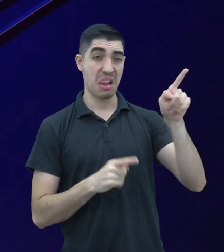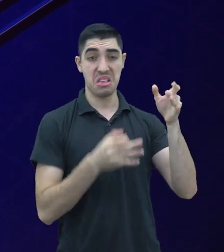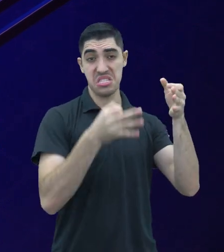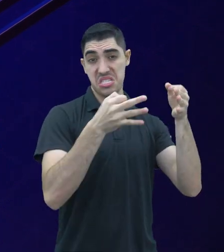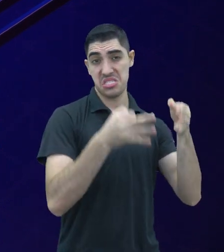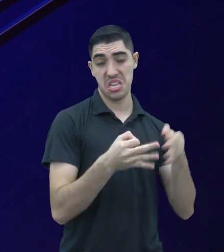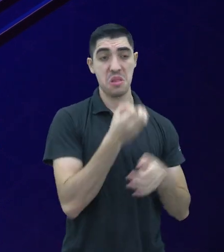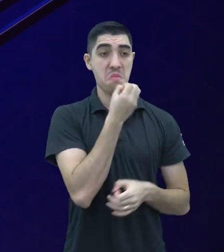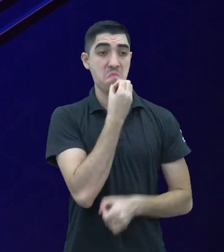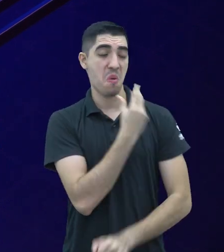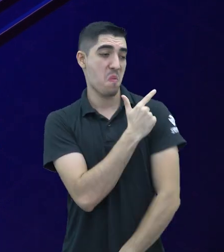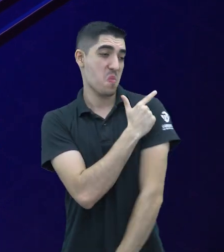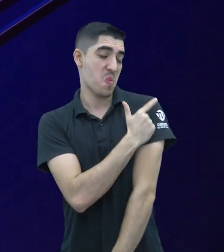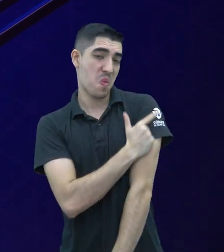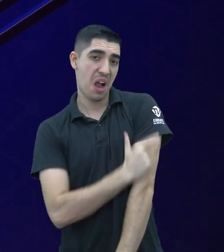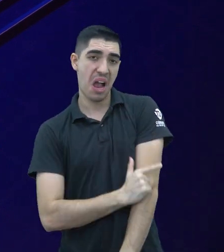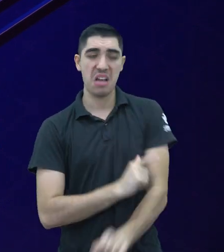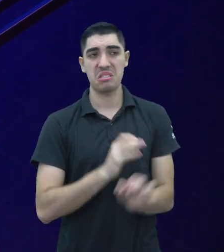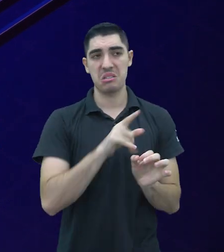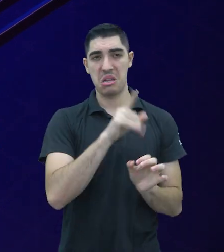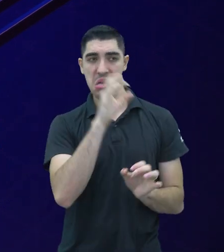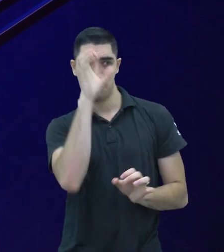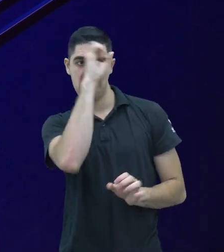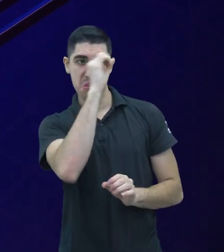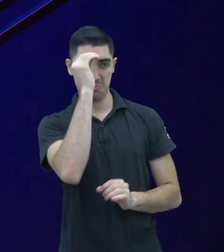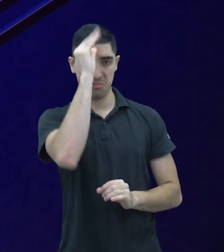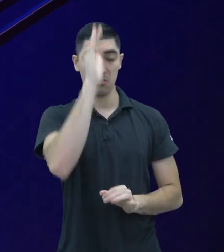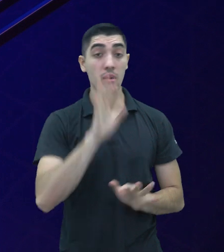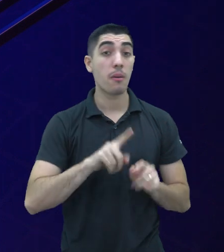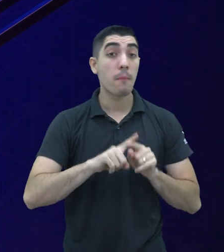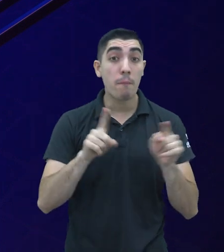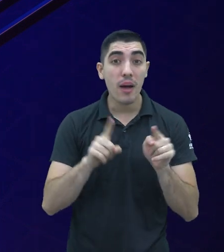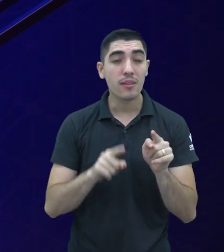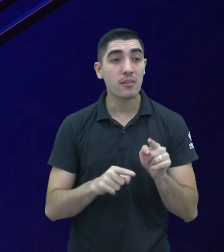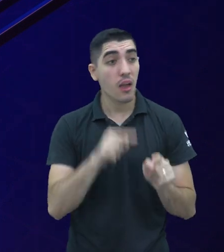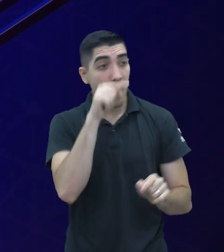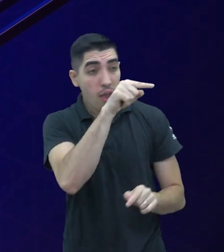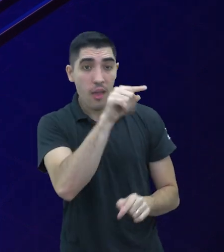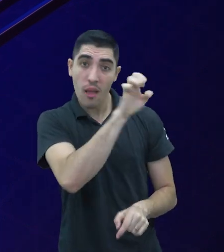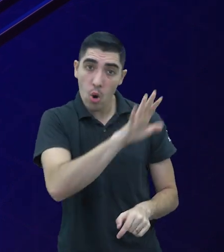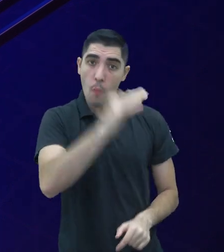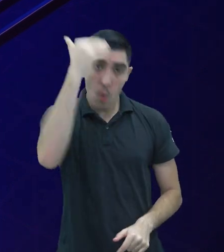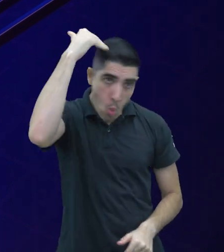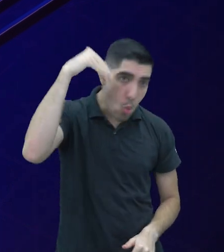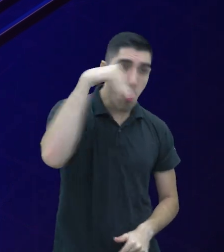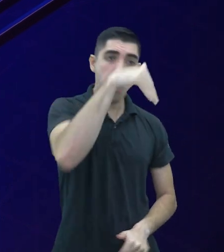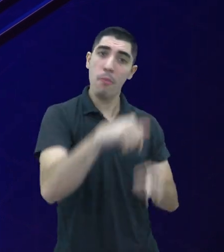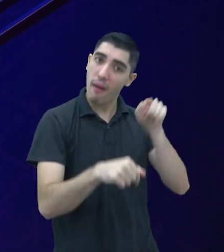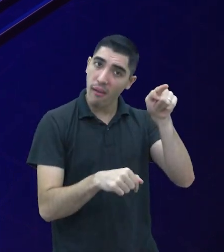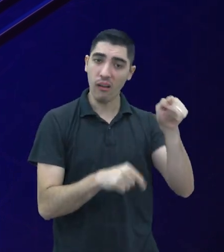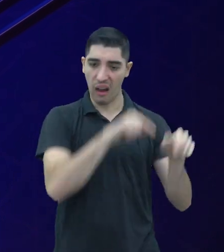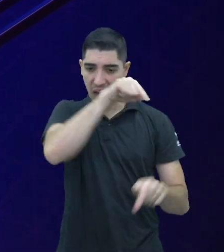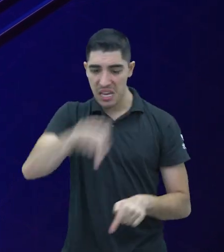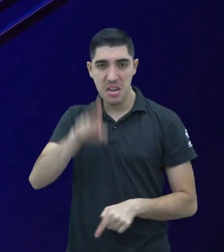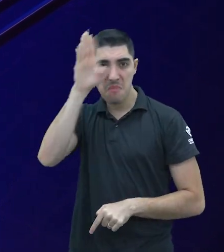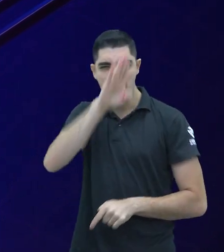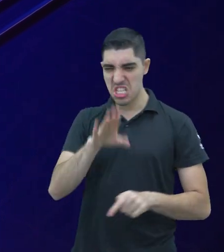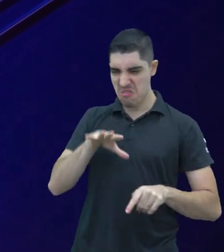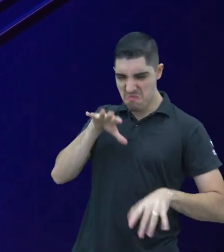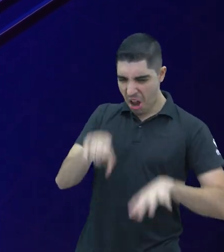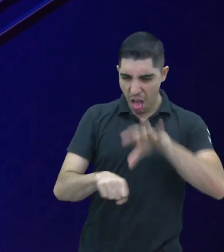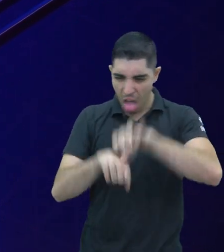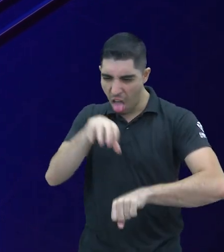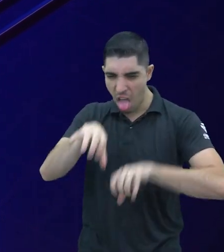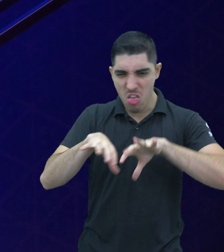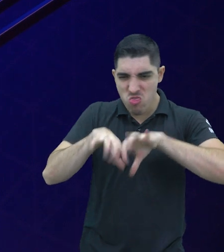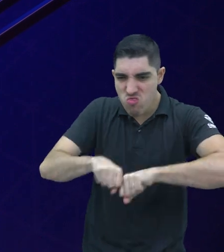Que é mais civilizada, é mais educada, quando na verdade eles foram, né, nossos colonizadores.